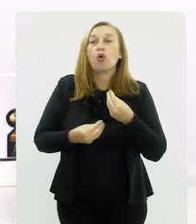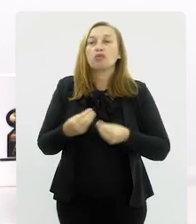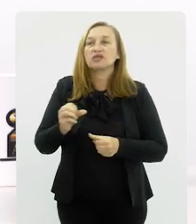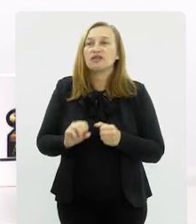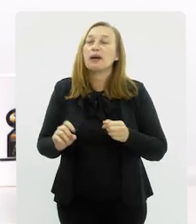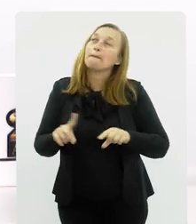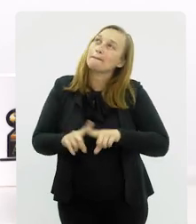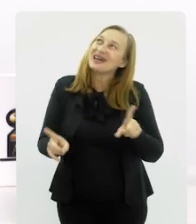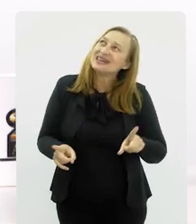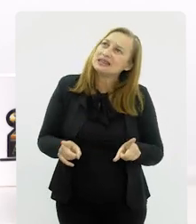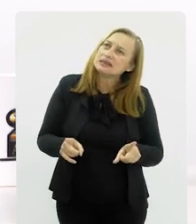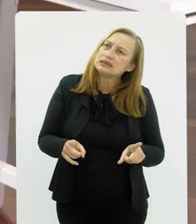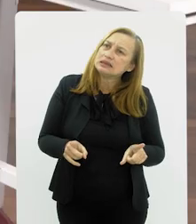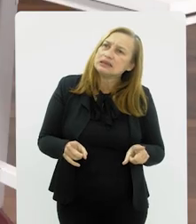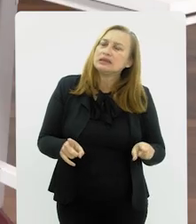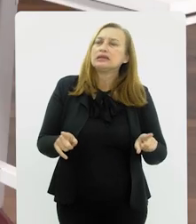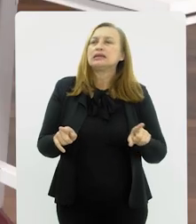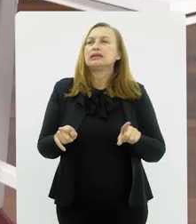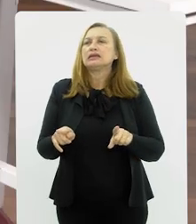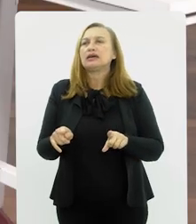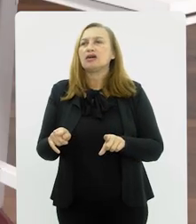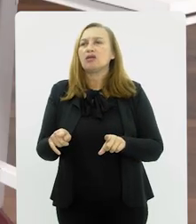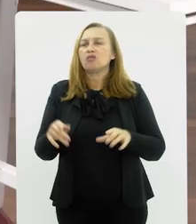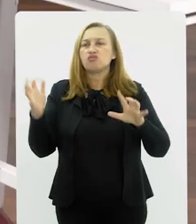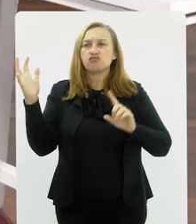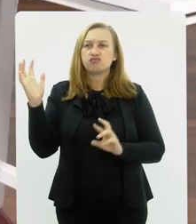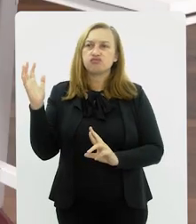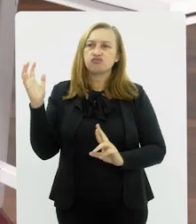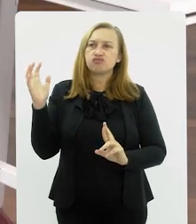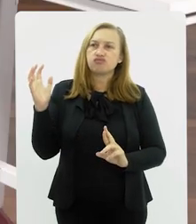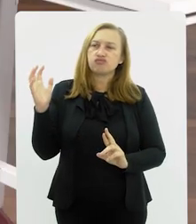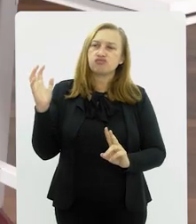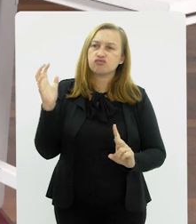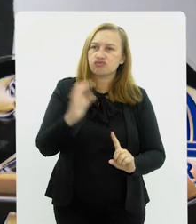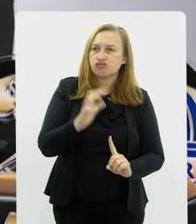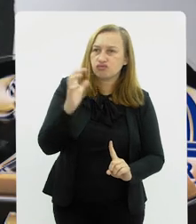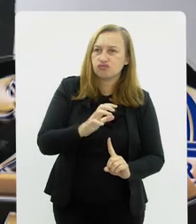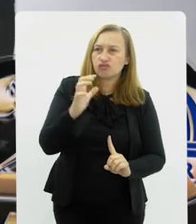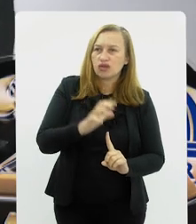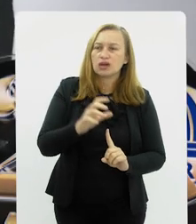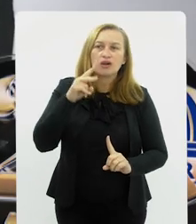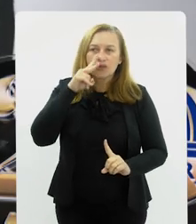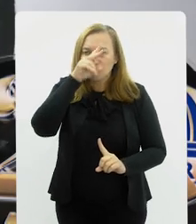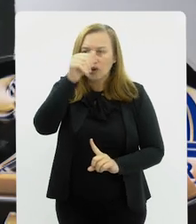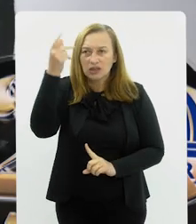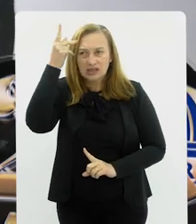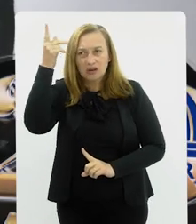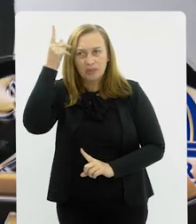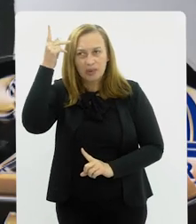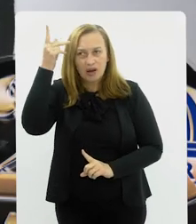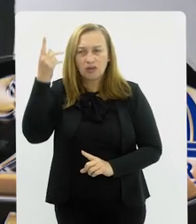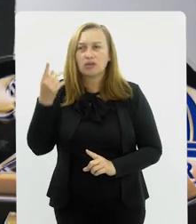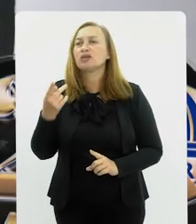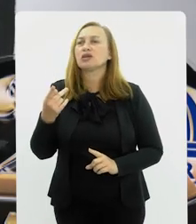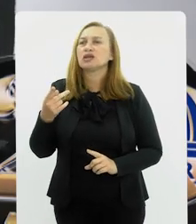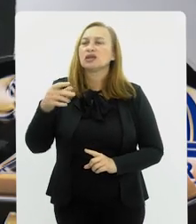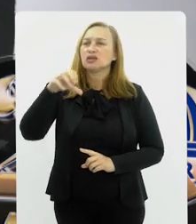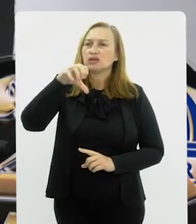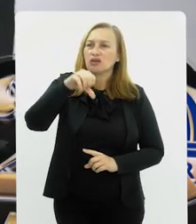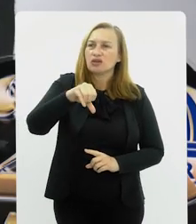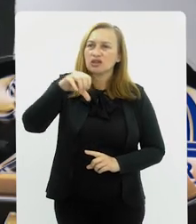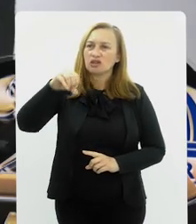faz. Mas será que isso alegórico também não tem uma influência forte pelo fato de o Carnaval de São Paulo absorver